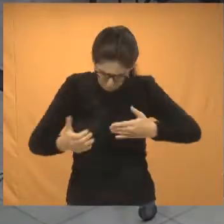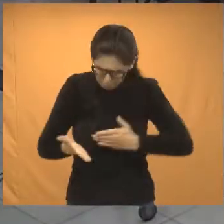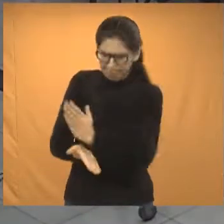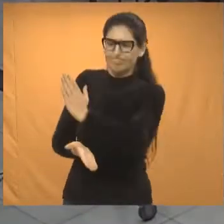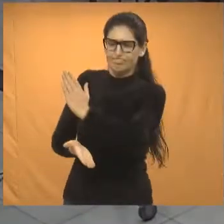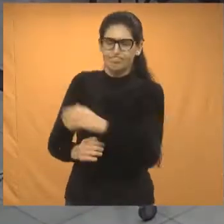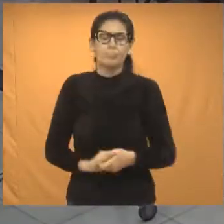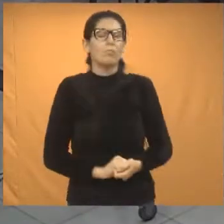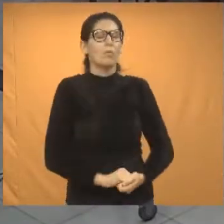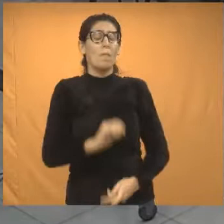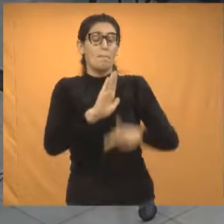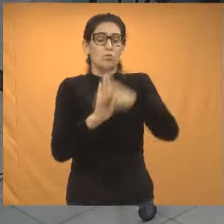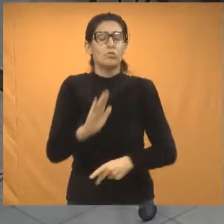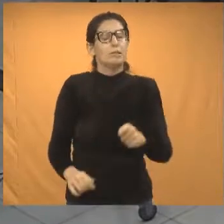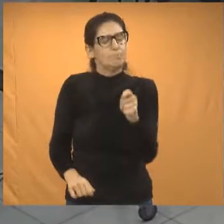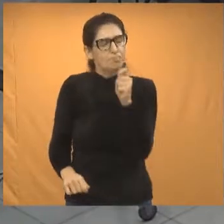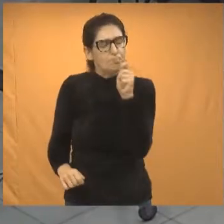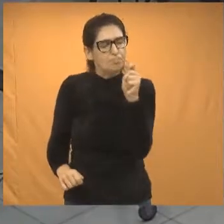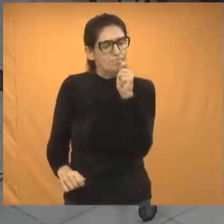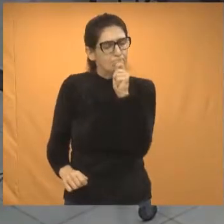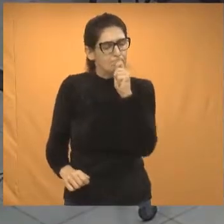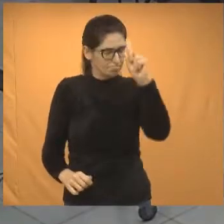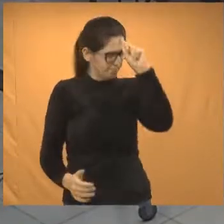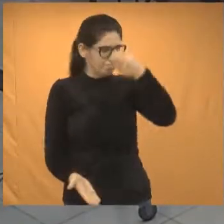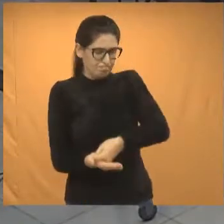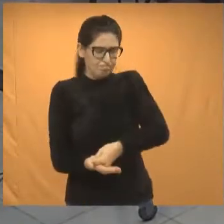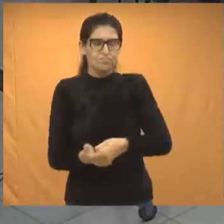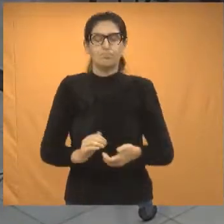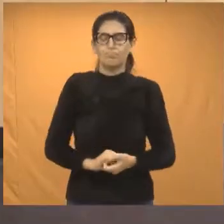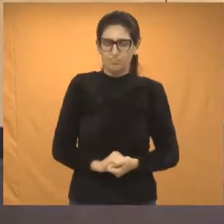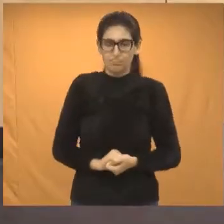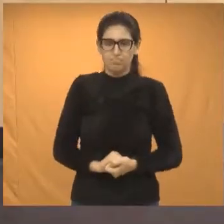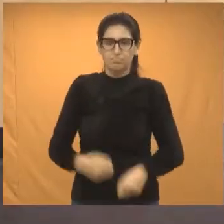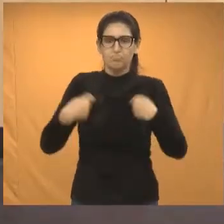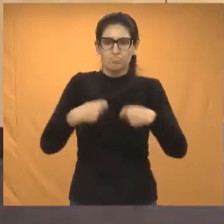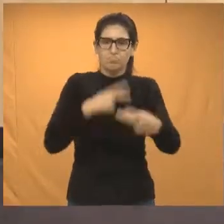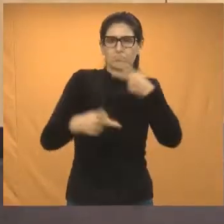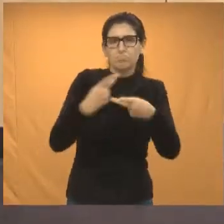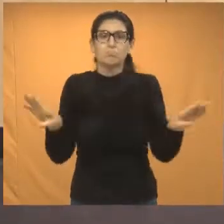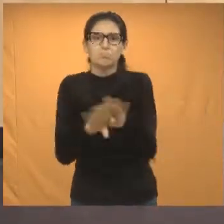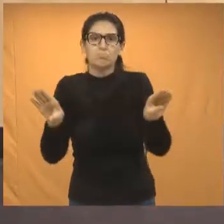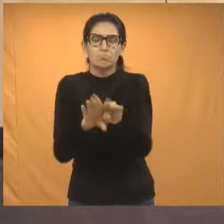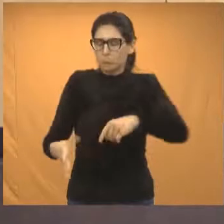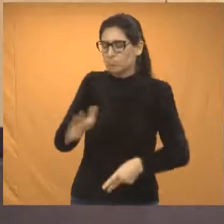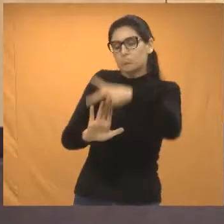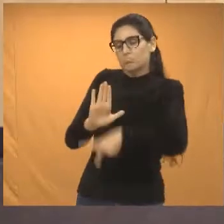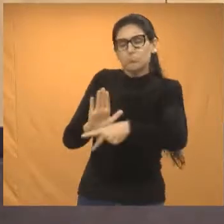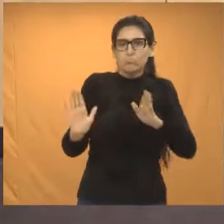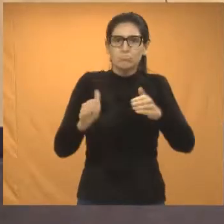O projeto continua em discussão. Bom, eu gostaria de fazer minhas observações também com relação ao